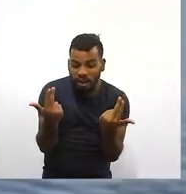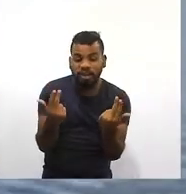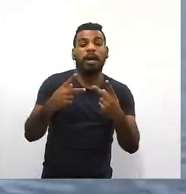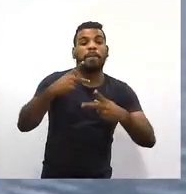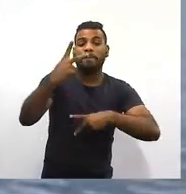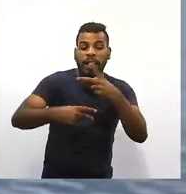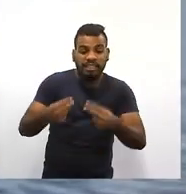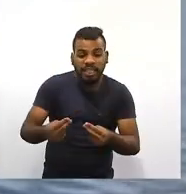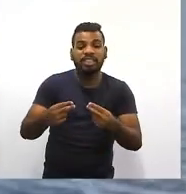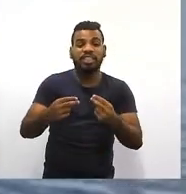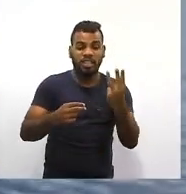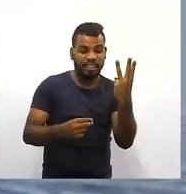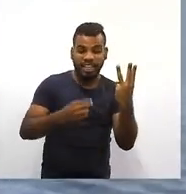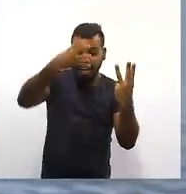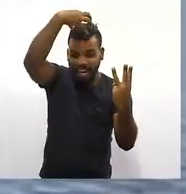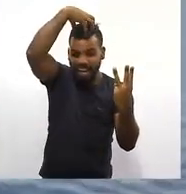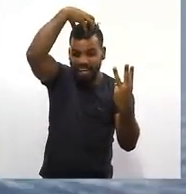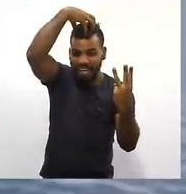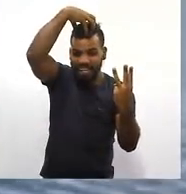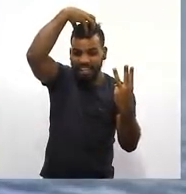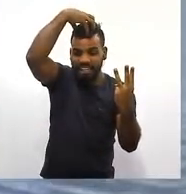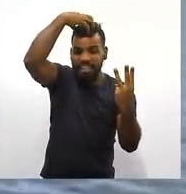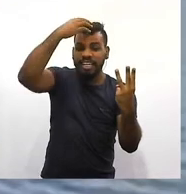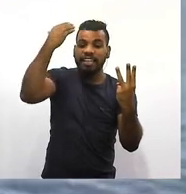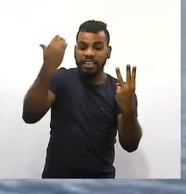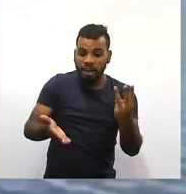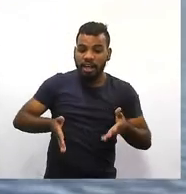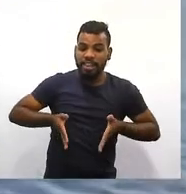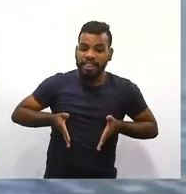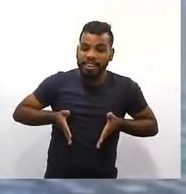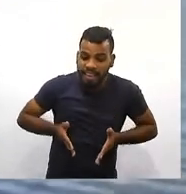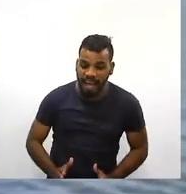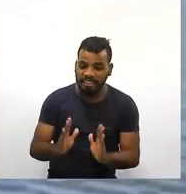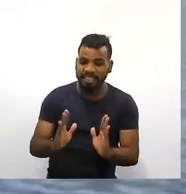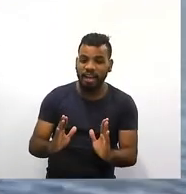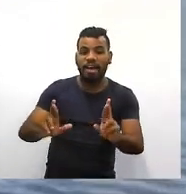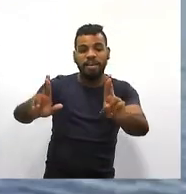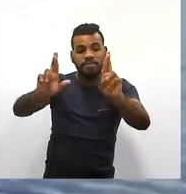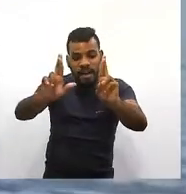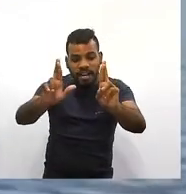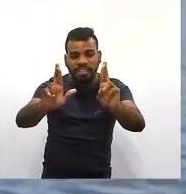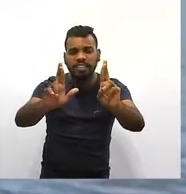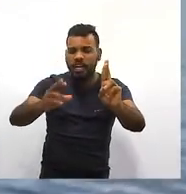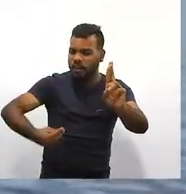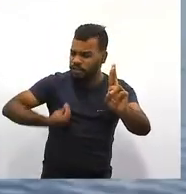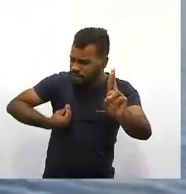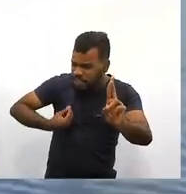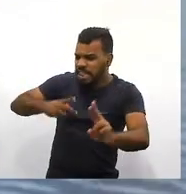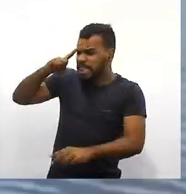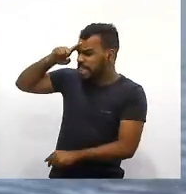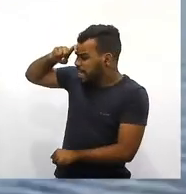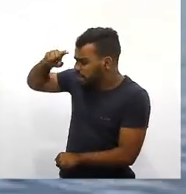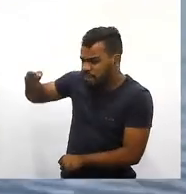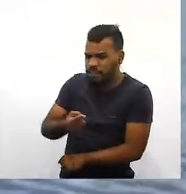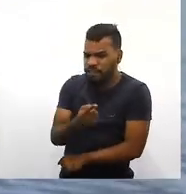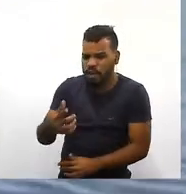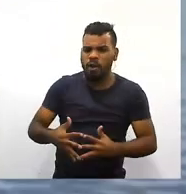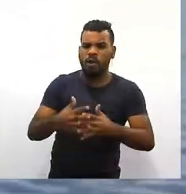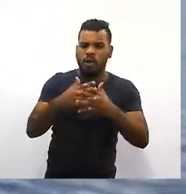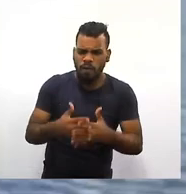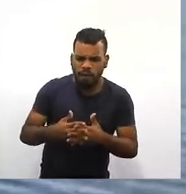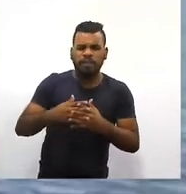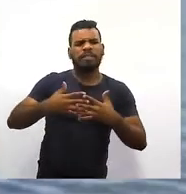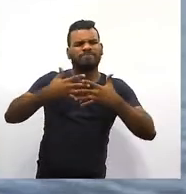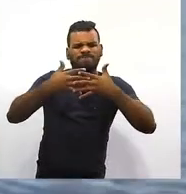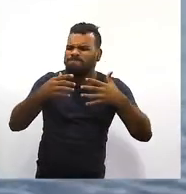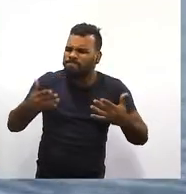reis magos. Então nasce a esperança em meio a uma vida difícil, complexa, complicada,